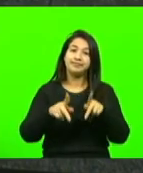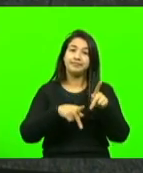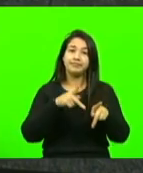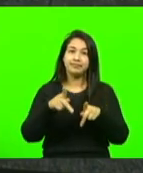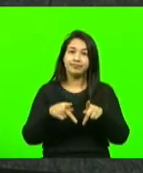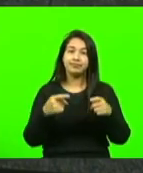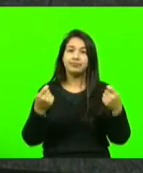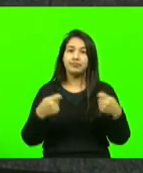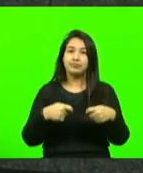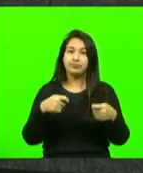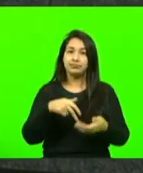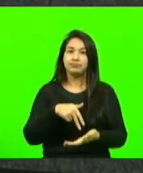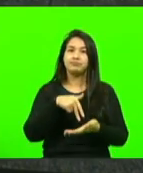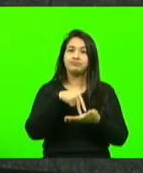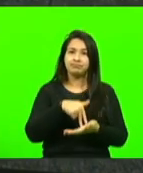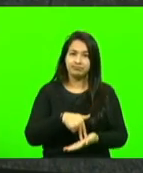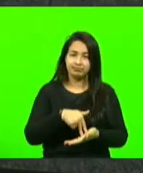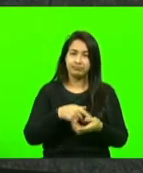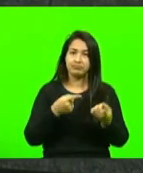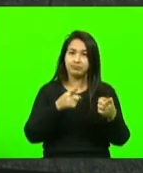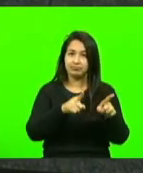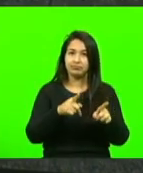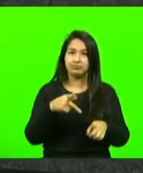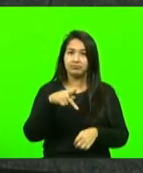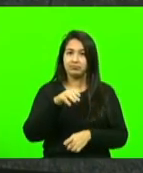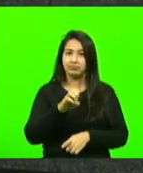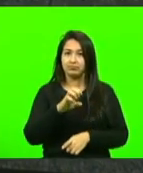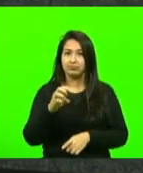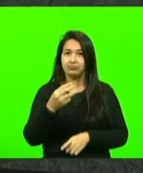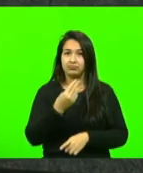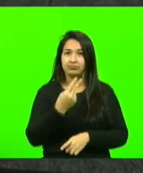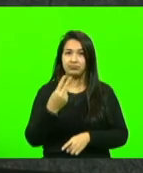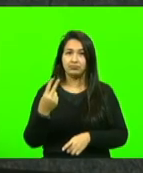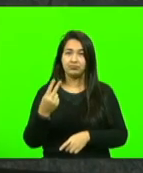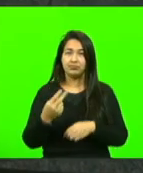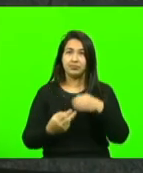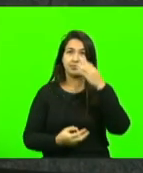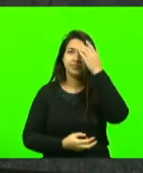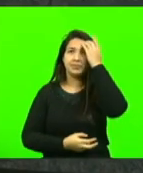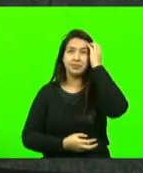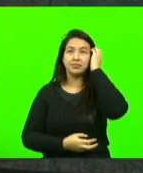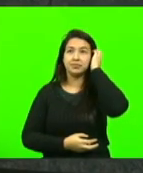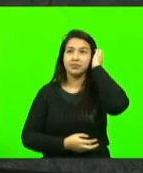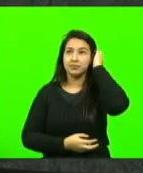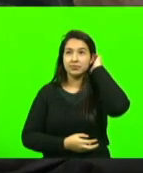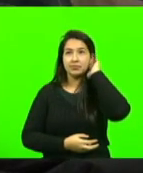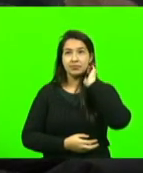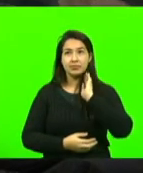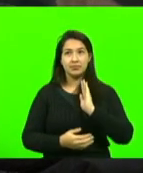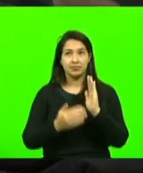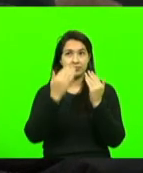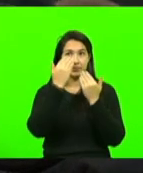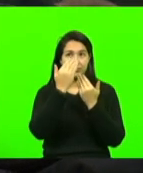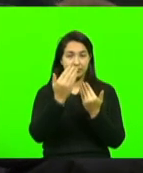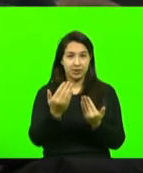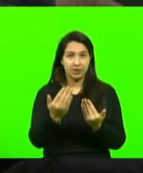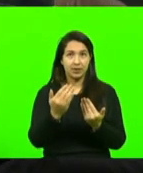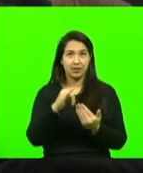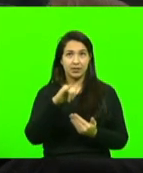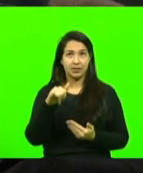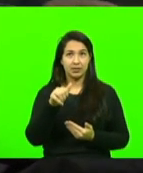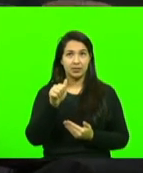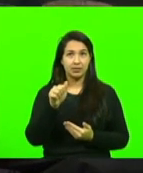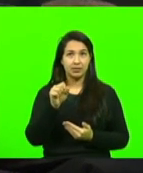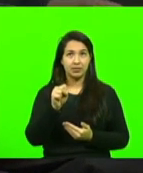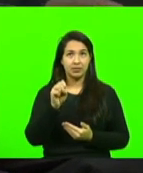se posicione aí contra a PEC 33 é isso obrigado obrigada Jason e